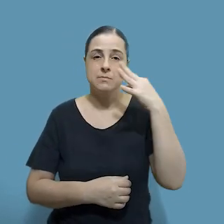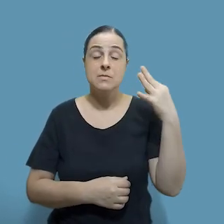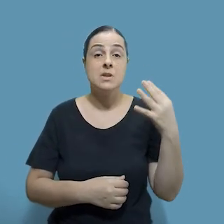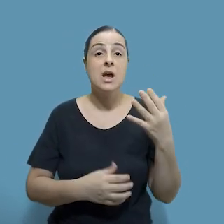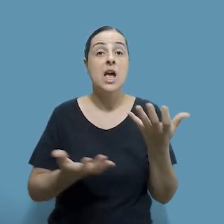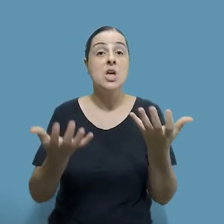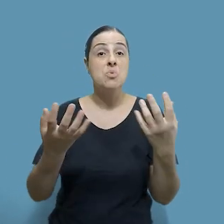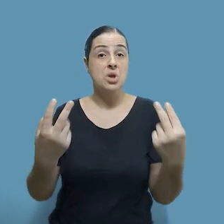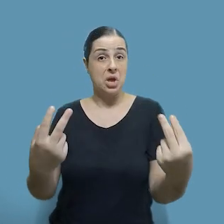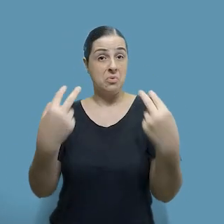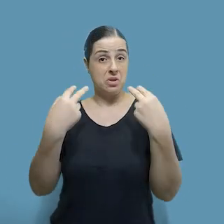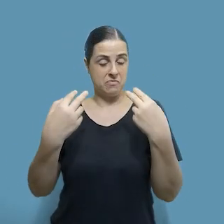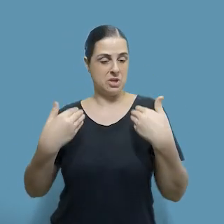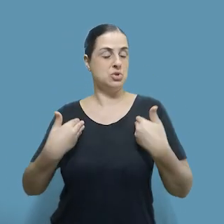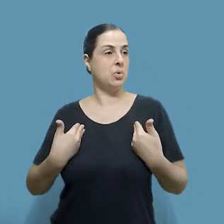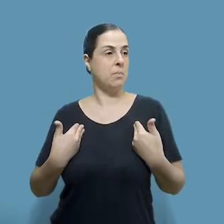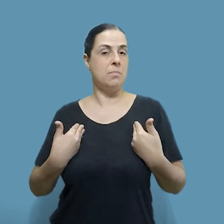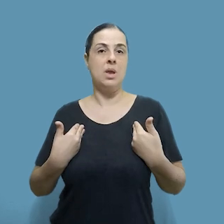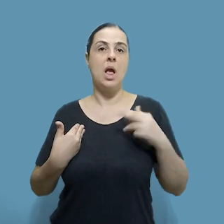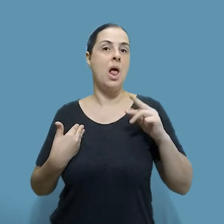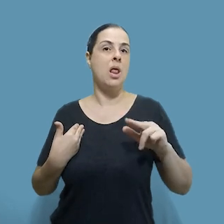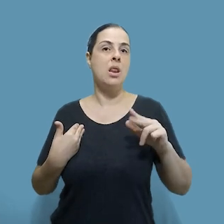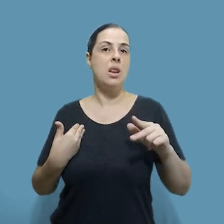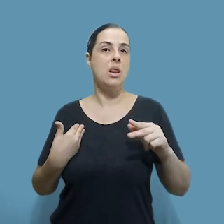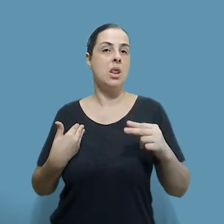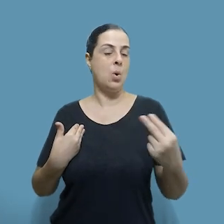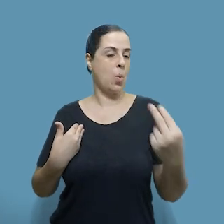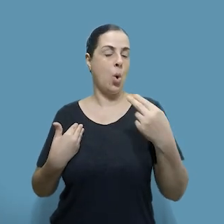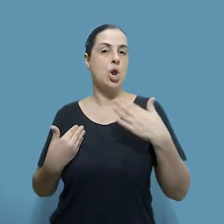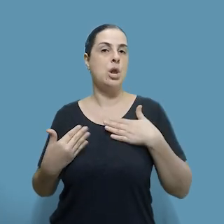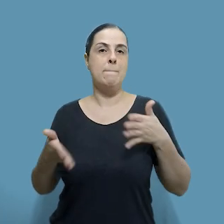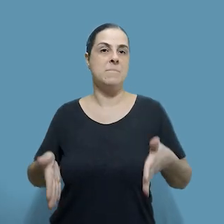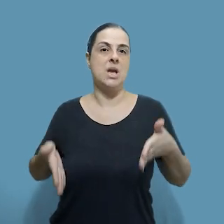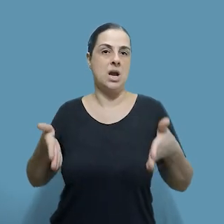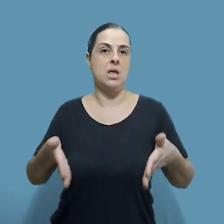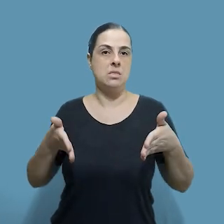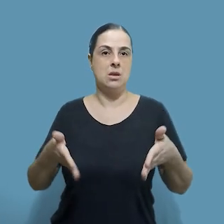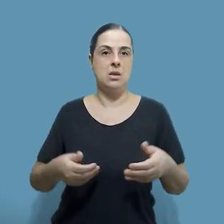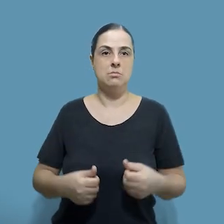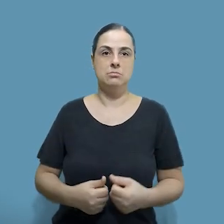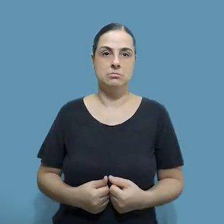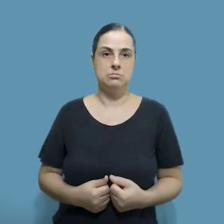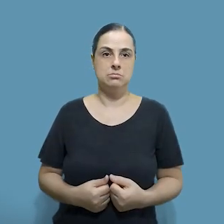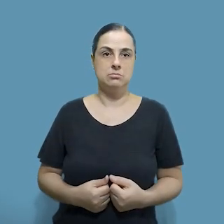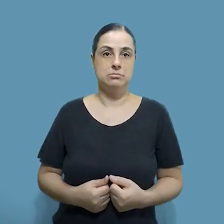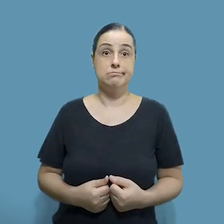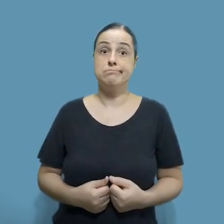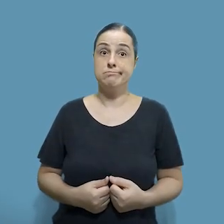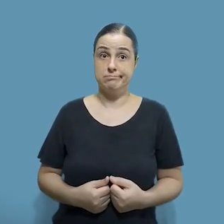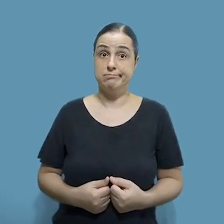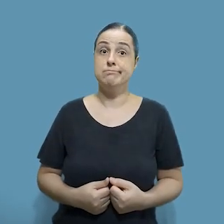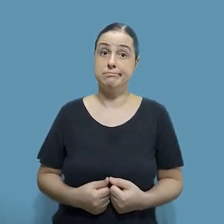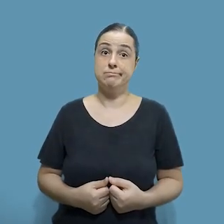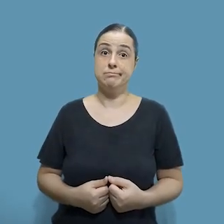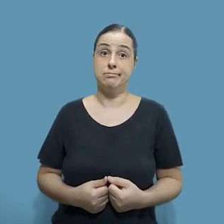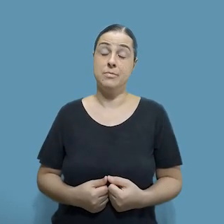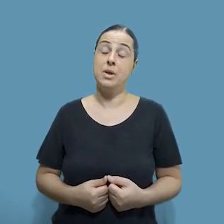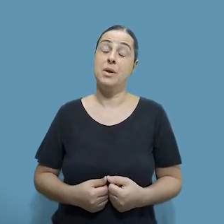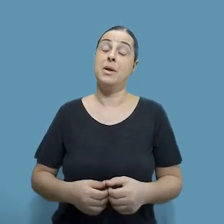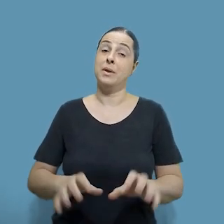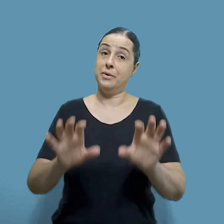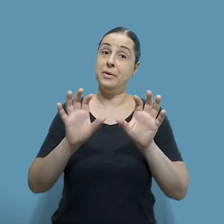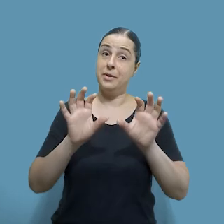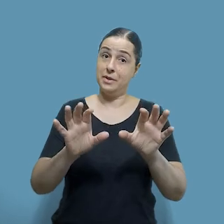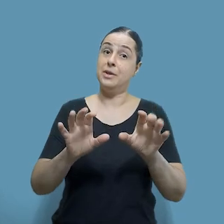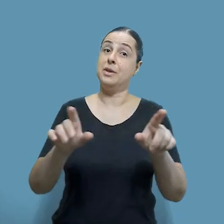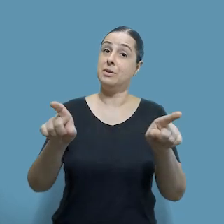que vejam a mim e não a minha cadeira. Né? Então, eu acho que tem isso também, né? A hora que